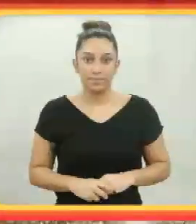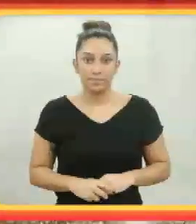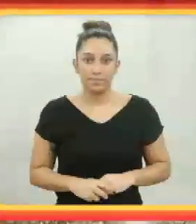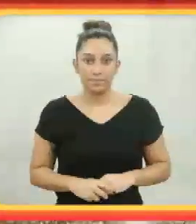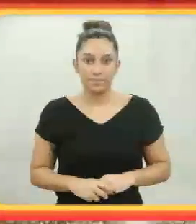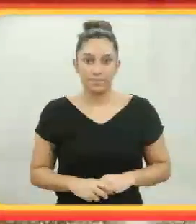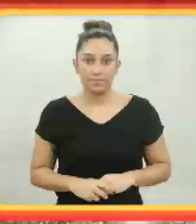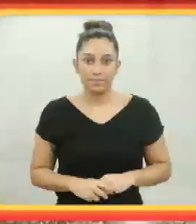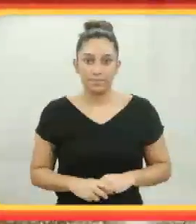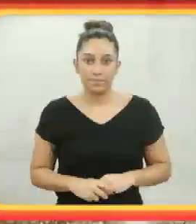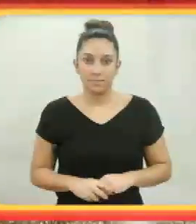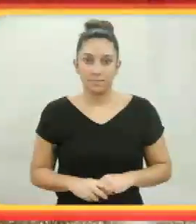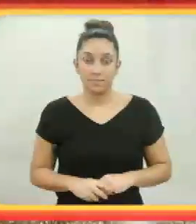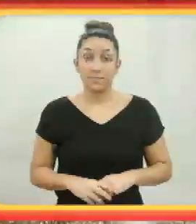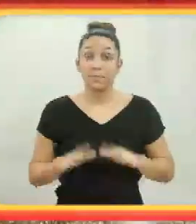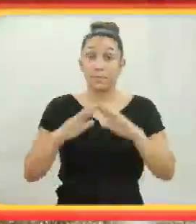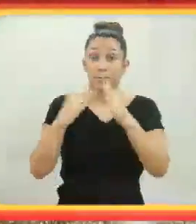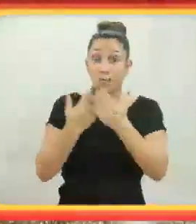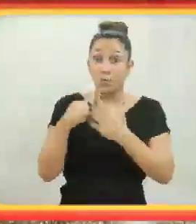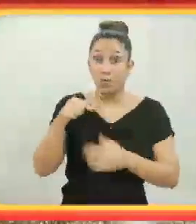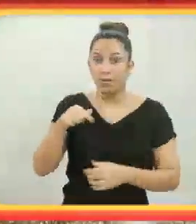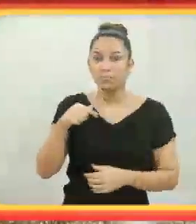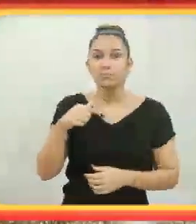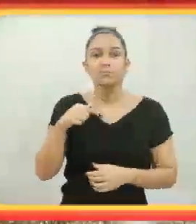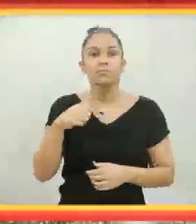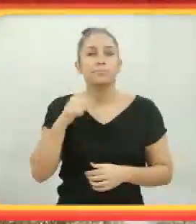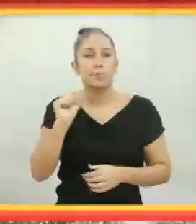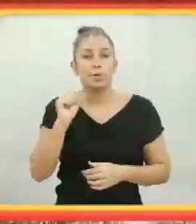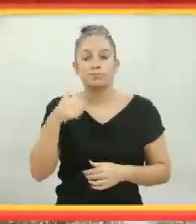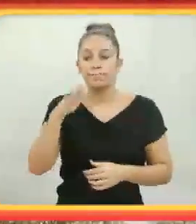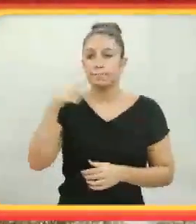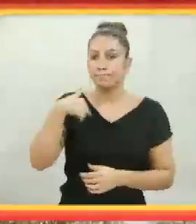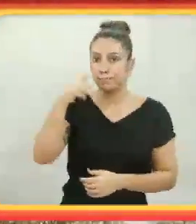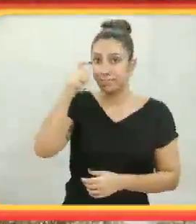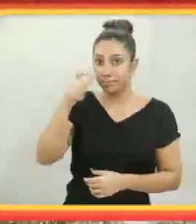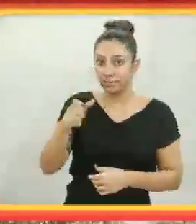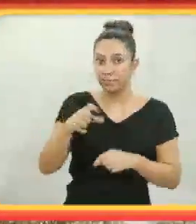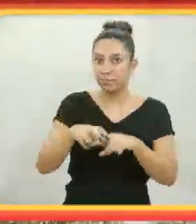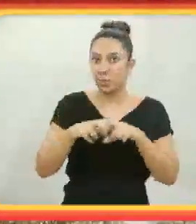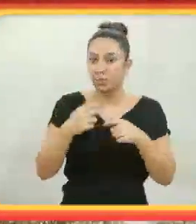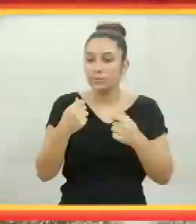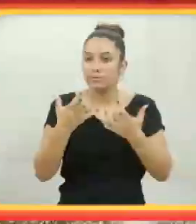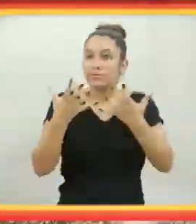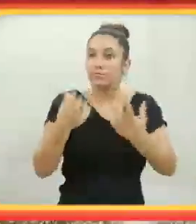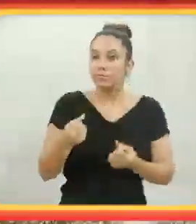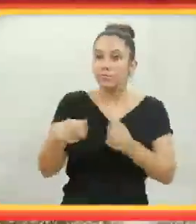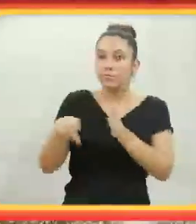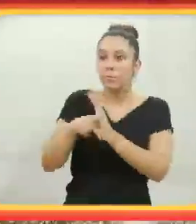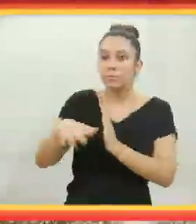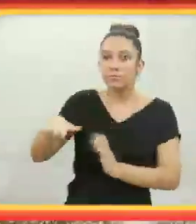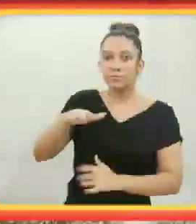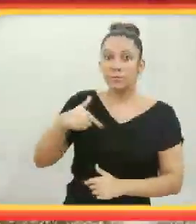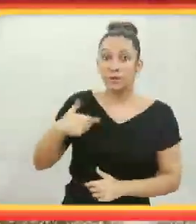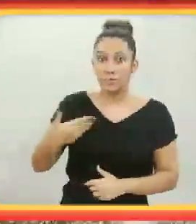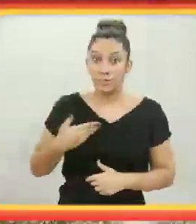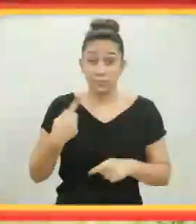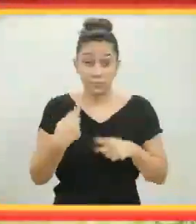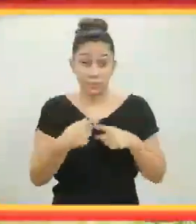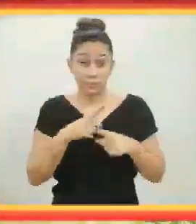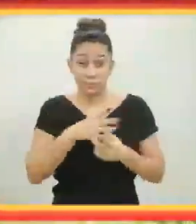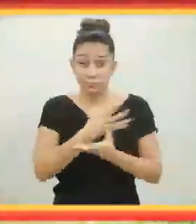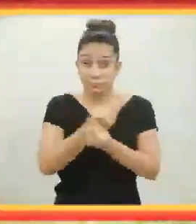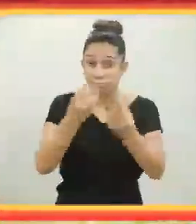Na escola, eu acho que o que seria mais interessante é a aceitação dos próprios